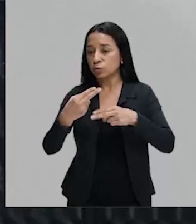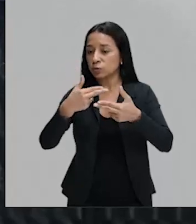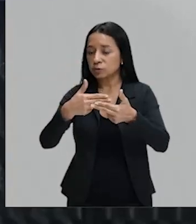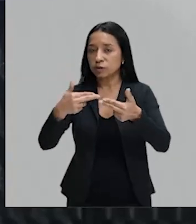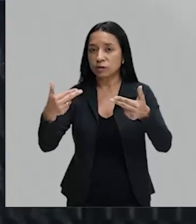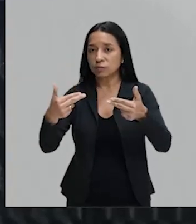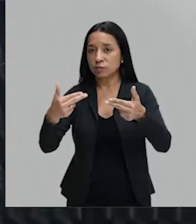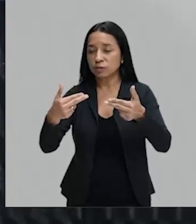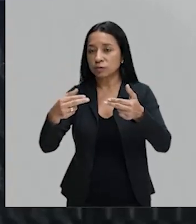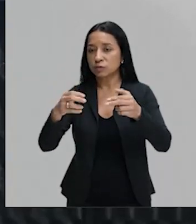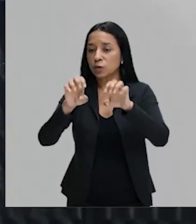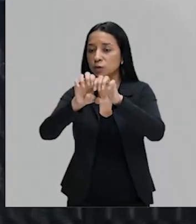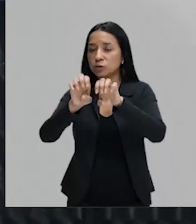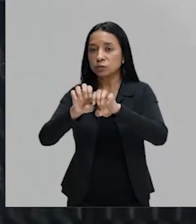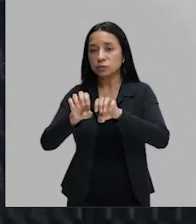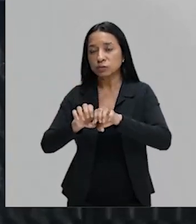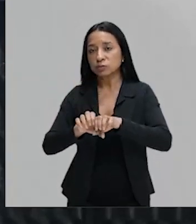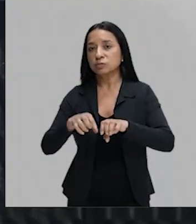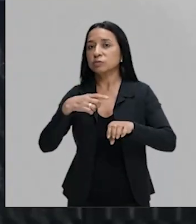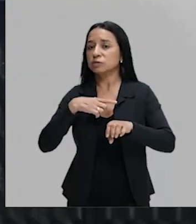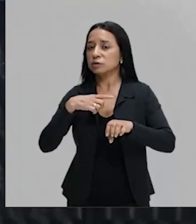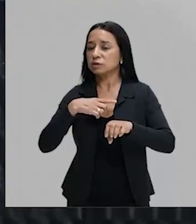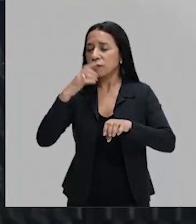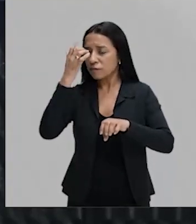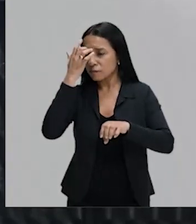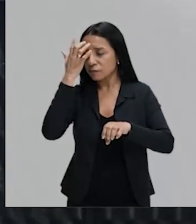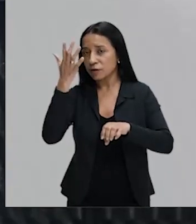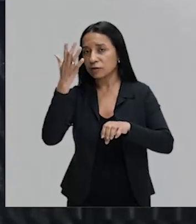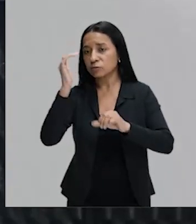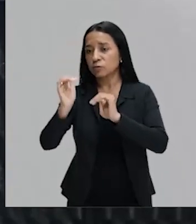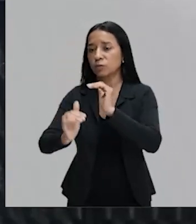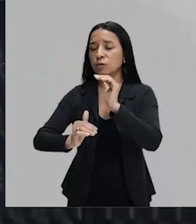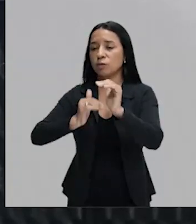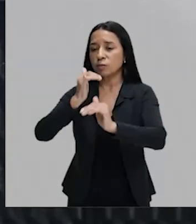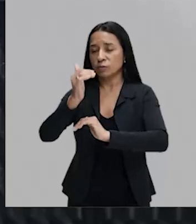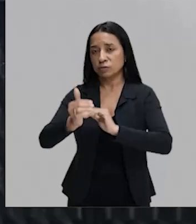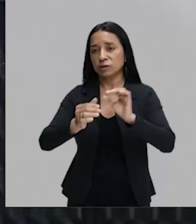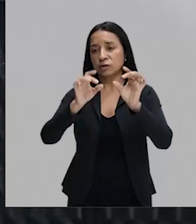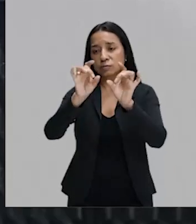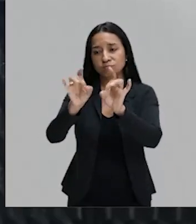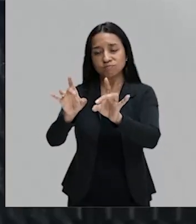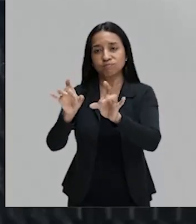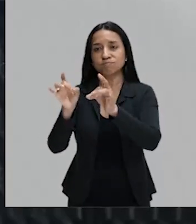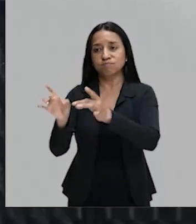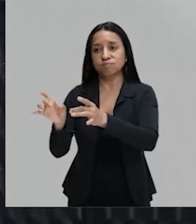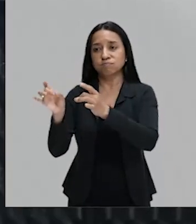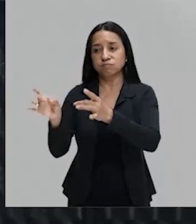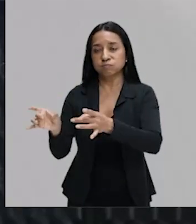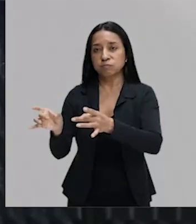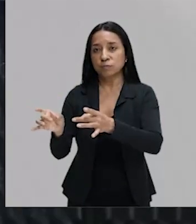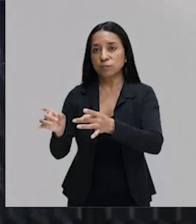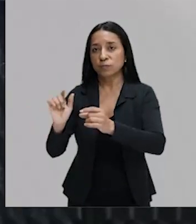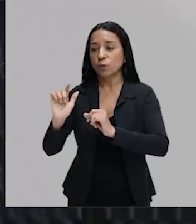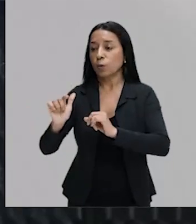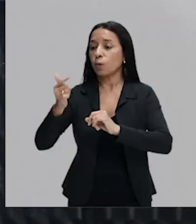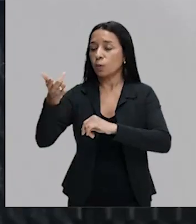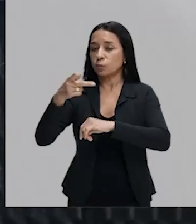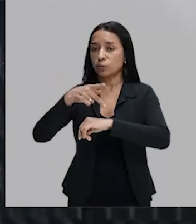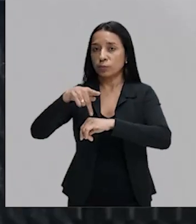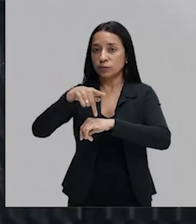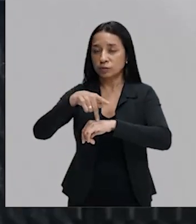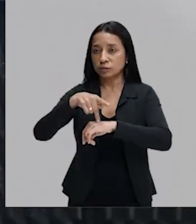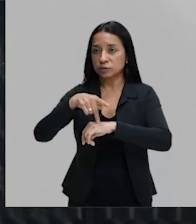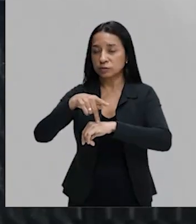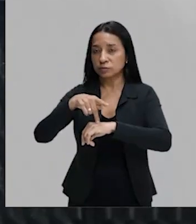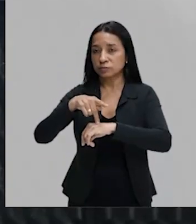que favorece o processo, que facilita o processo do escoamento do café para o mercado externo dessa